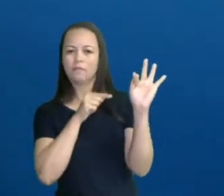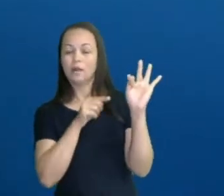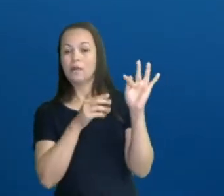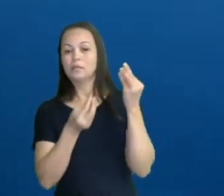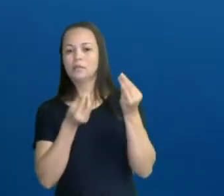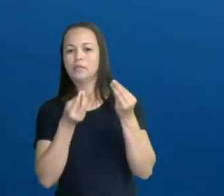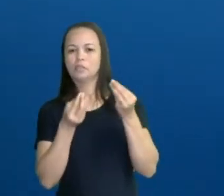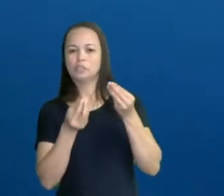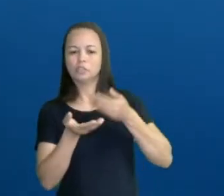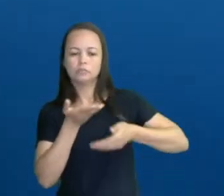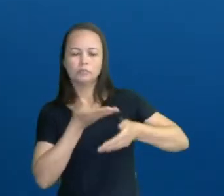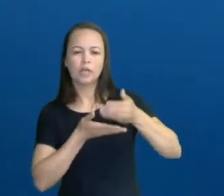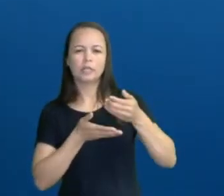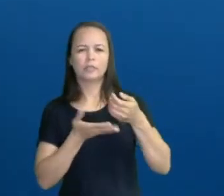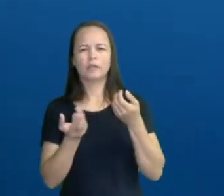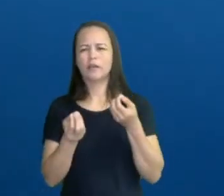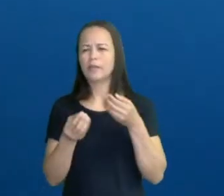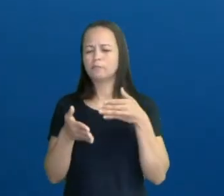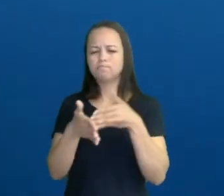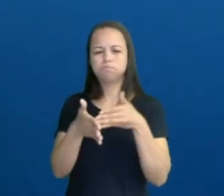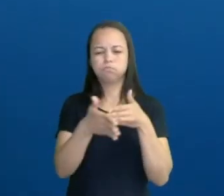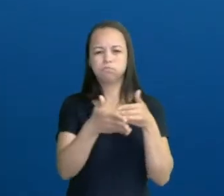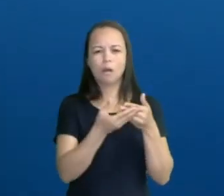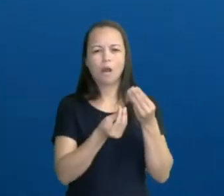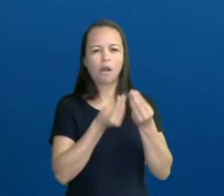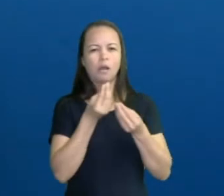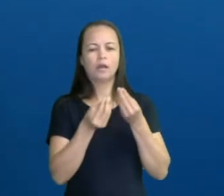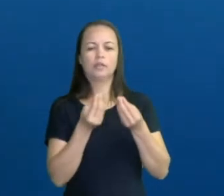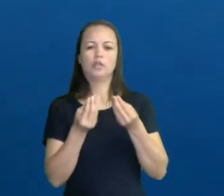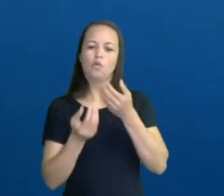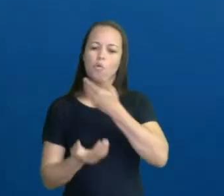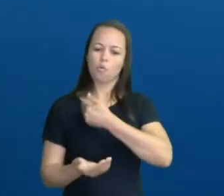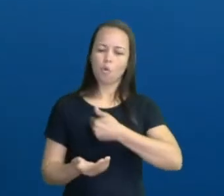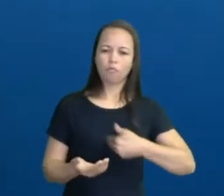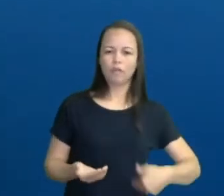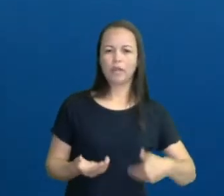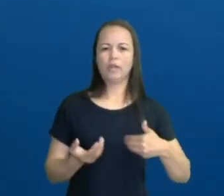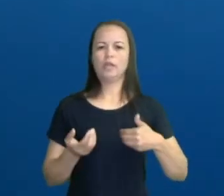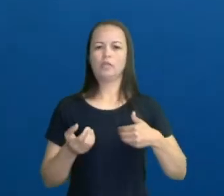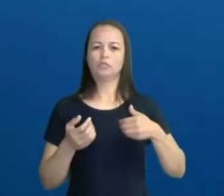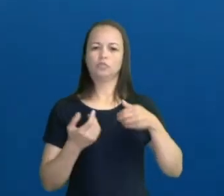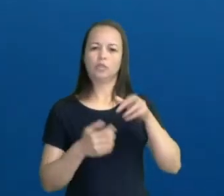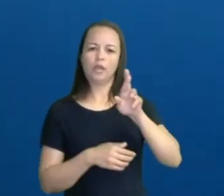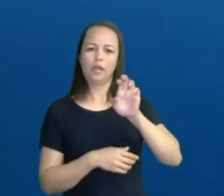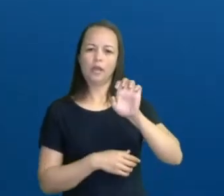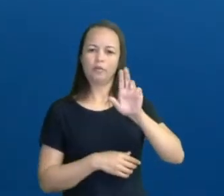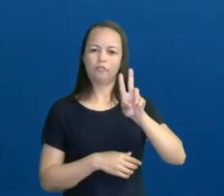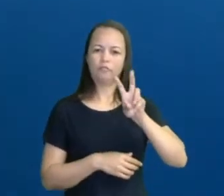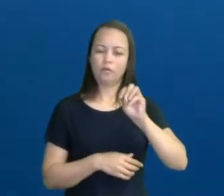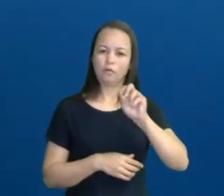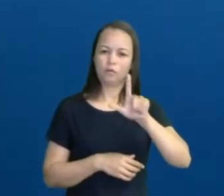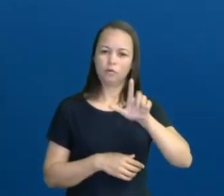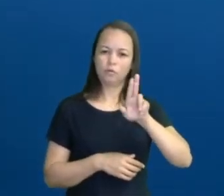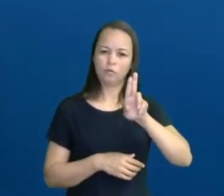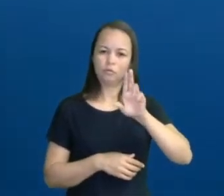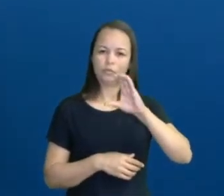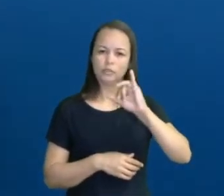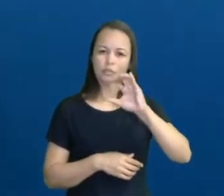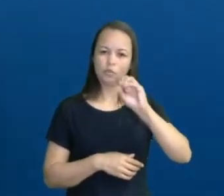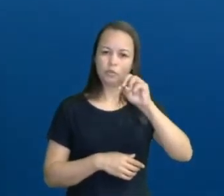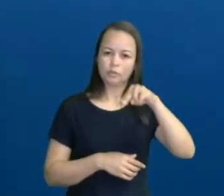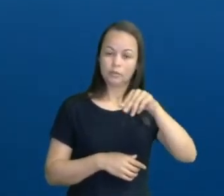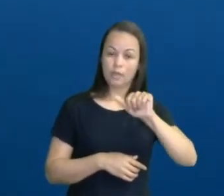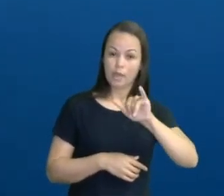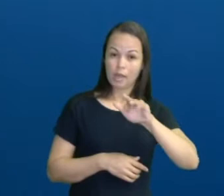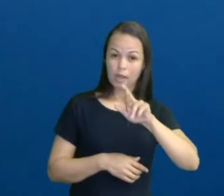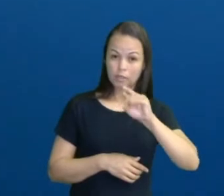gerando várias instabilidades, governos revolucionários que, mesmo estando instituídos,